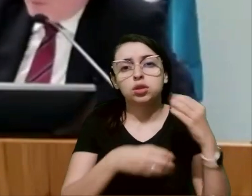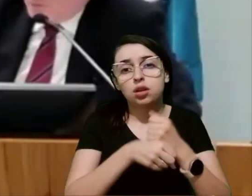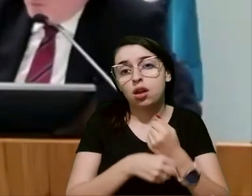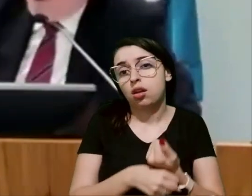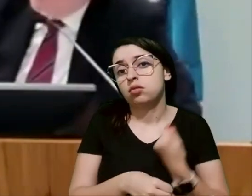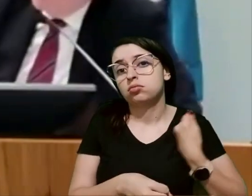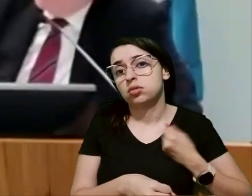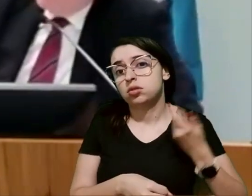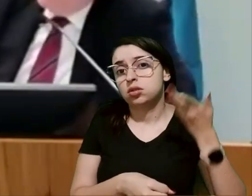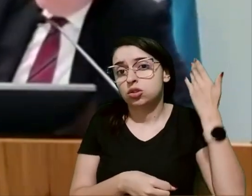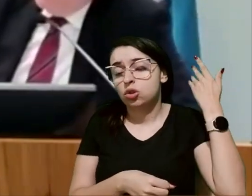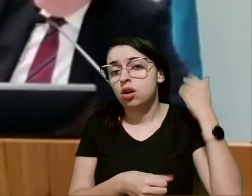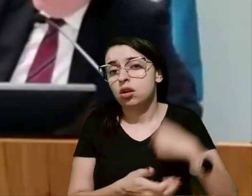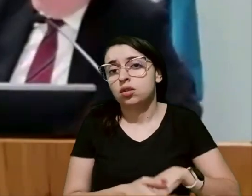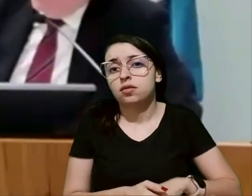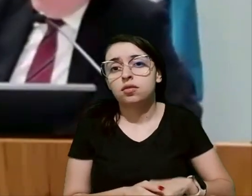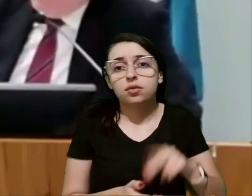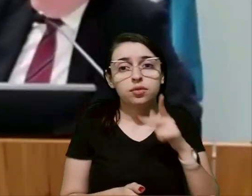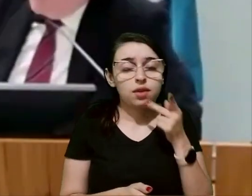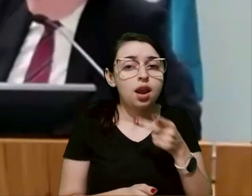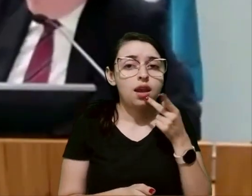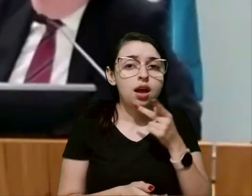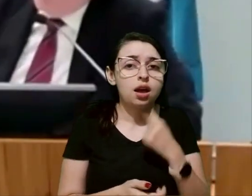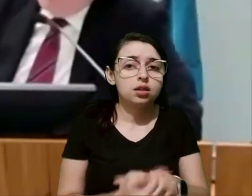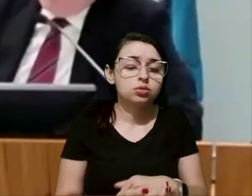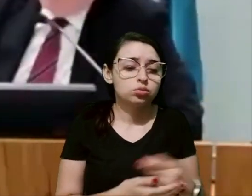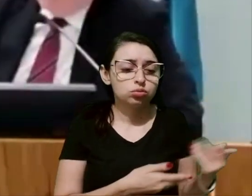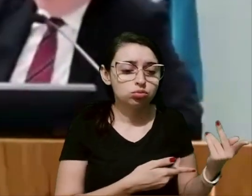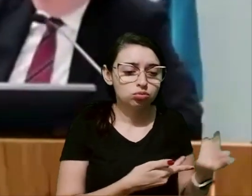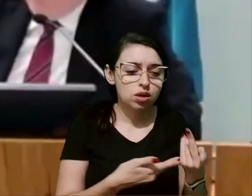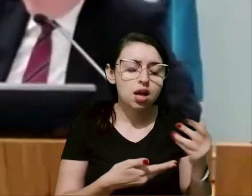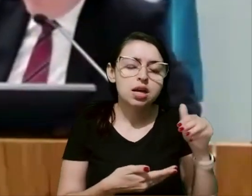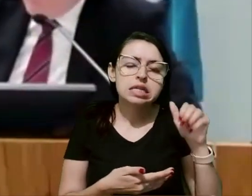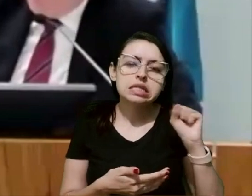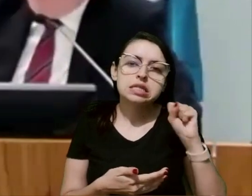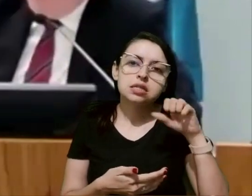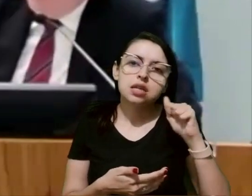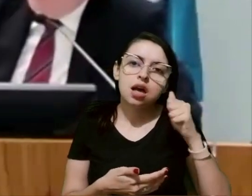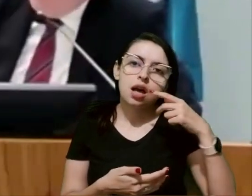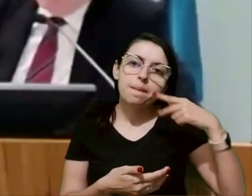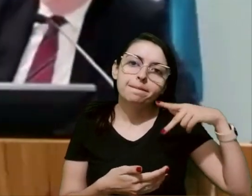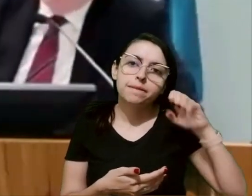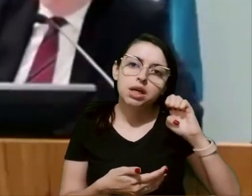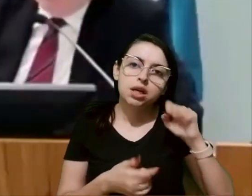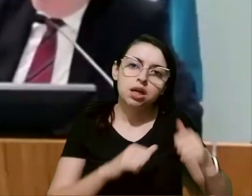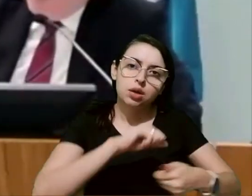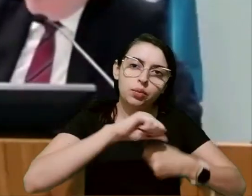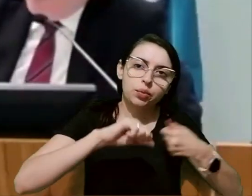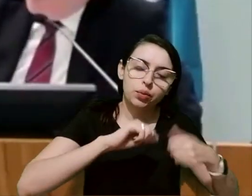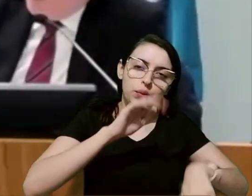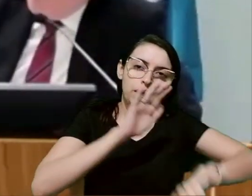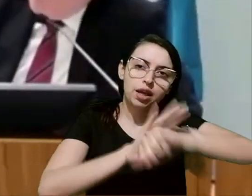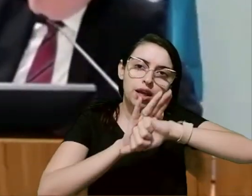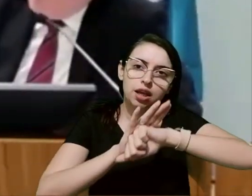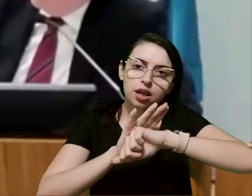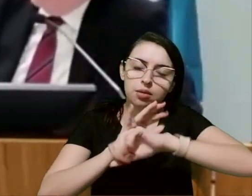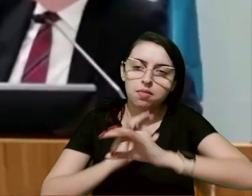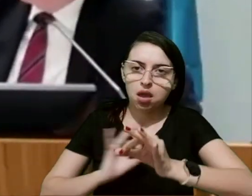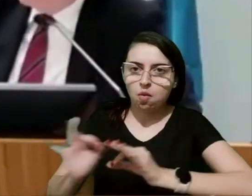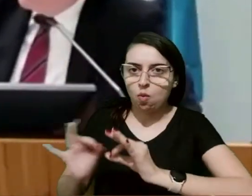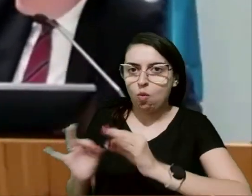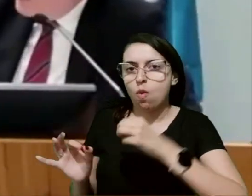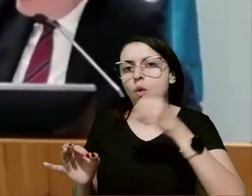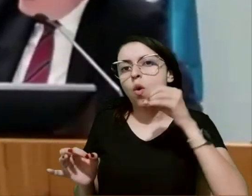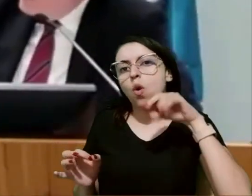dado histórico e até mencionado pelo senhor assim, en passant, que é a questão do crime organizado. Que me recordo que